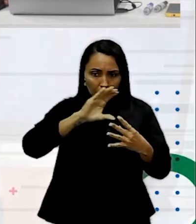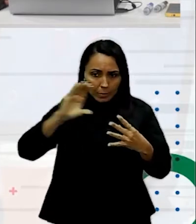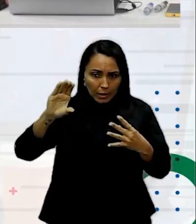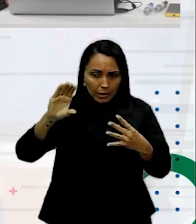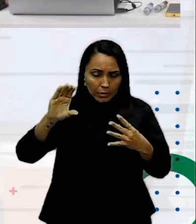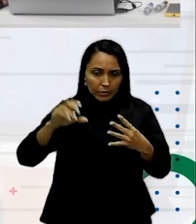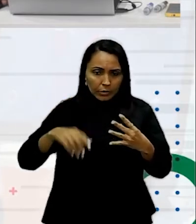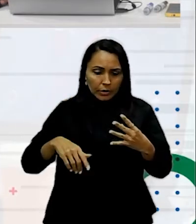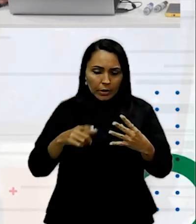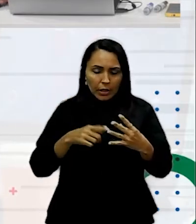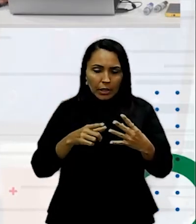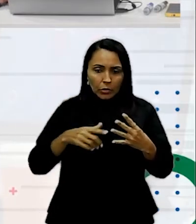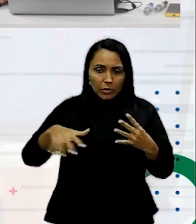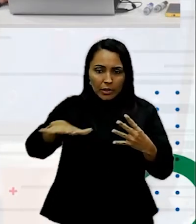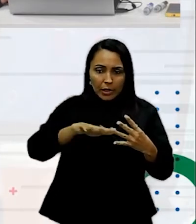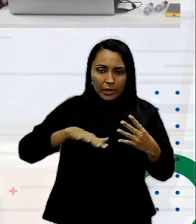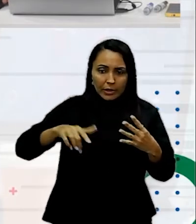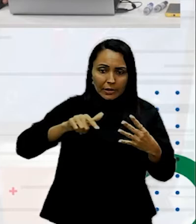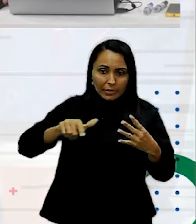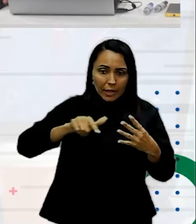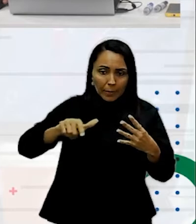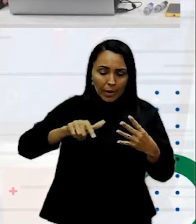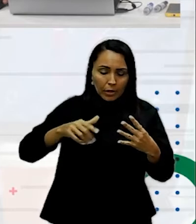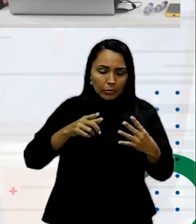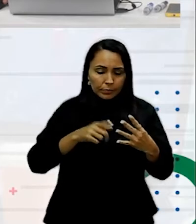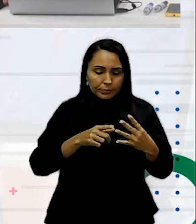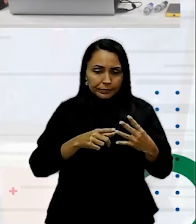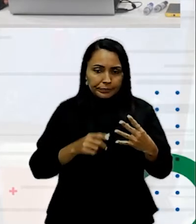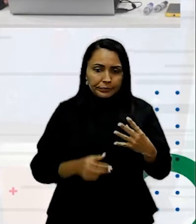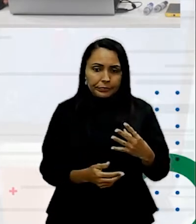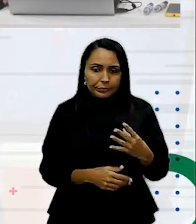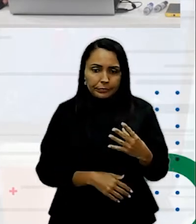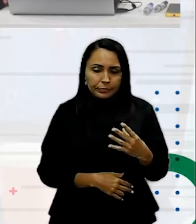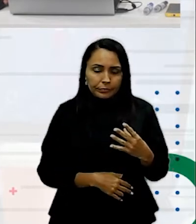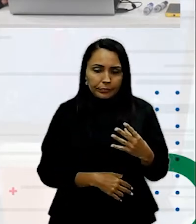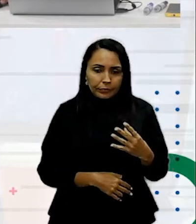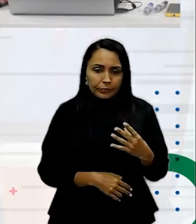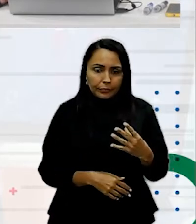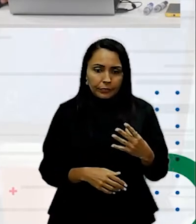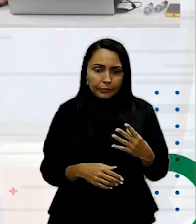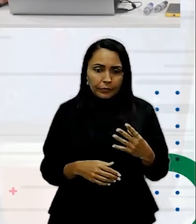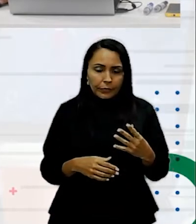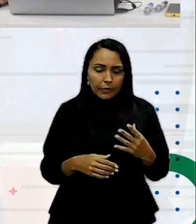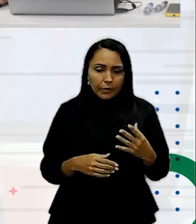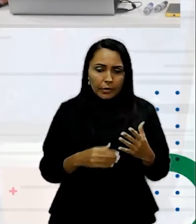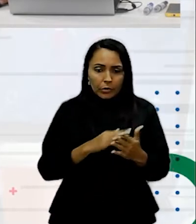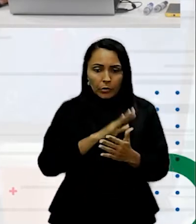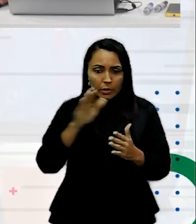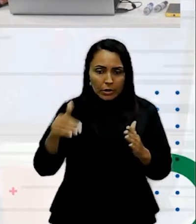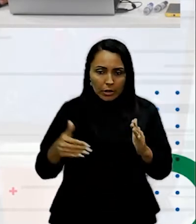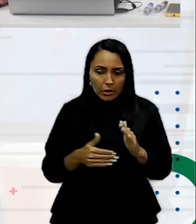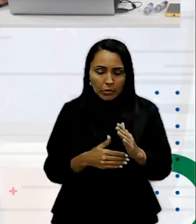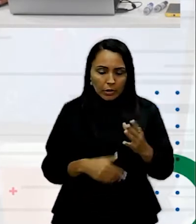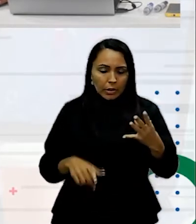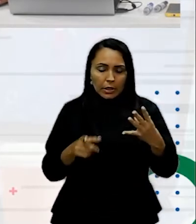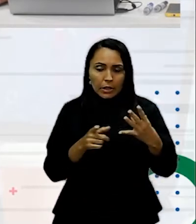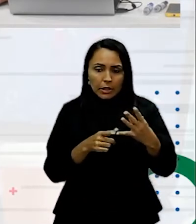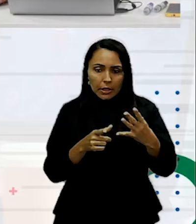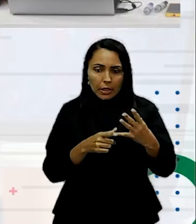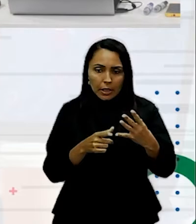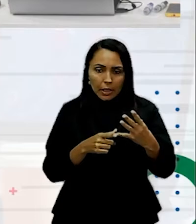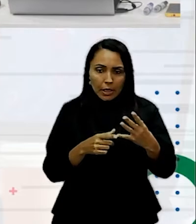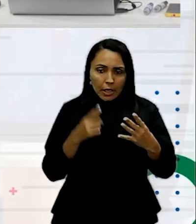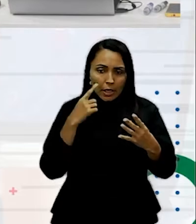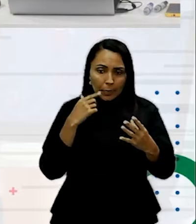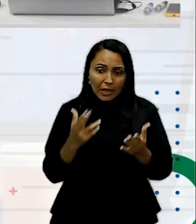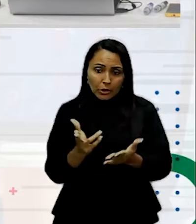a nossa área de trabalho, toda essa área aqui, e a parte do